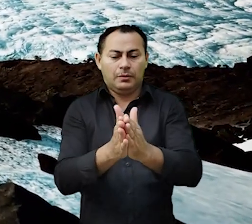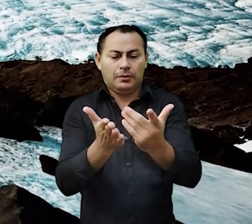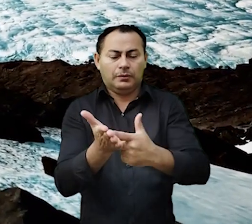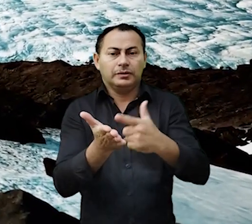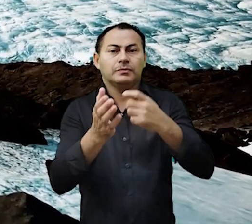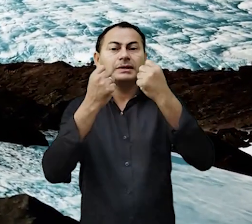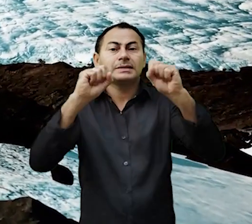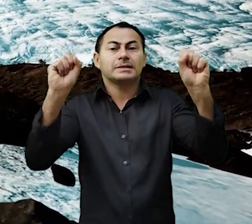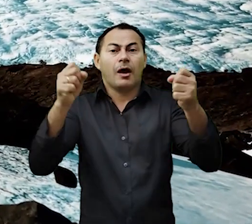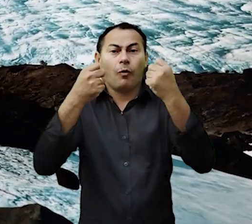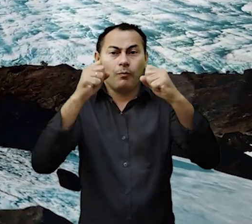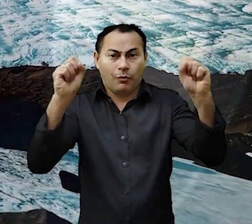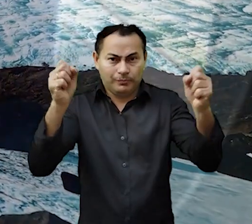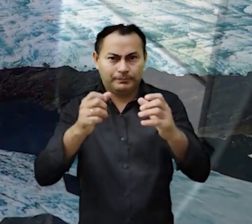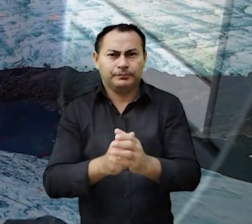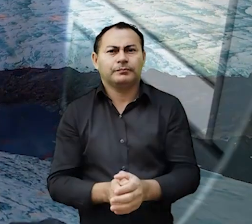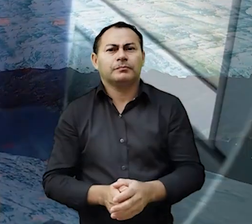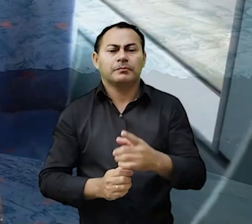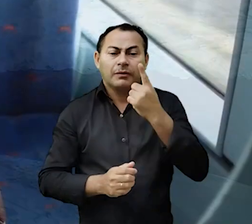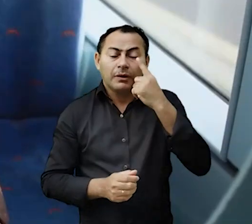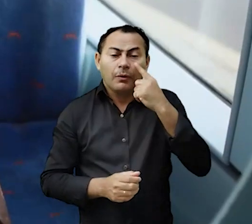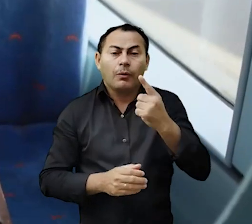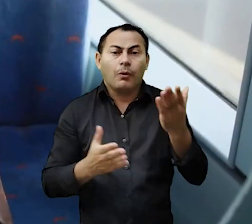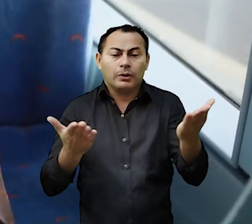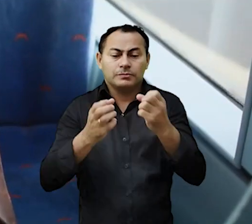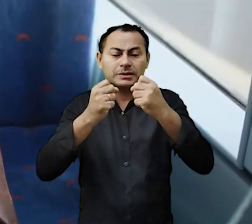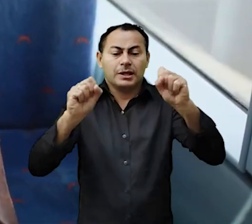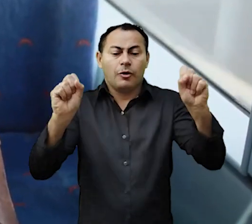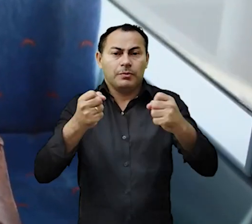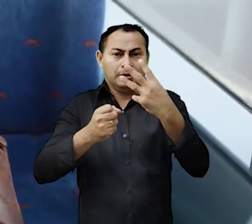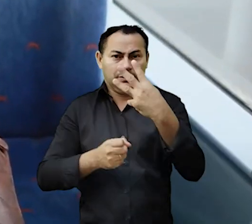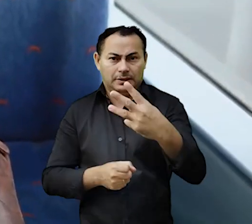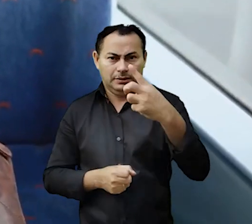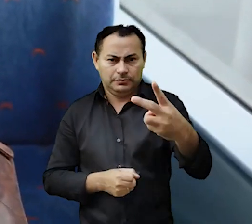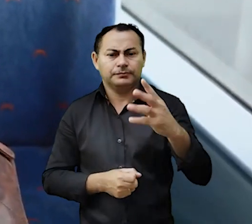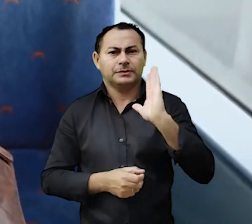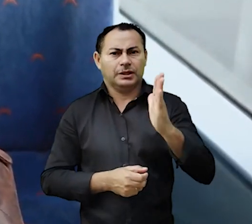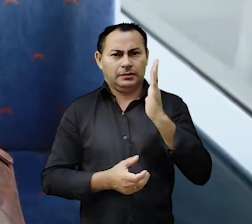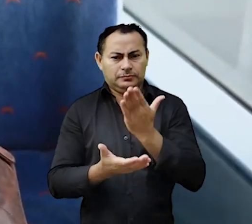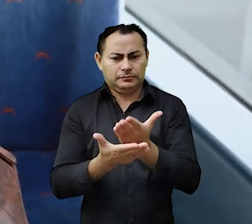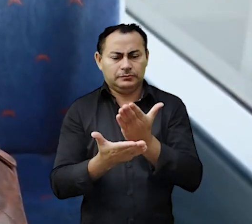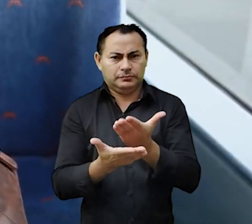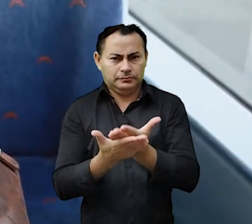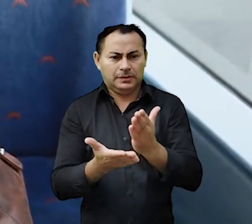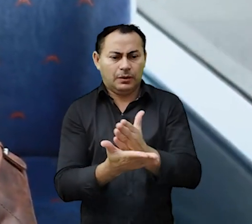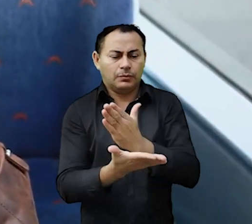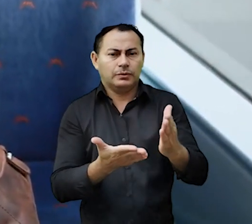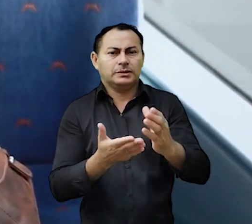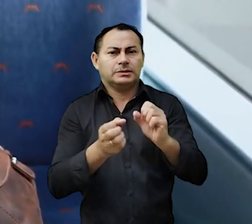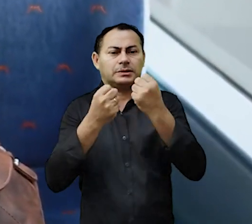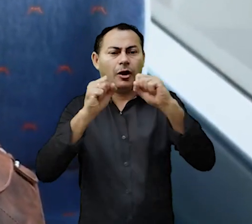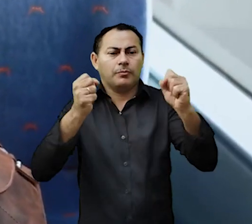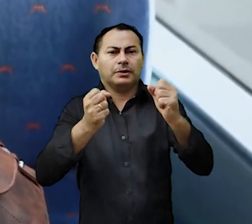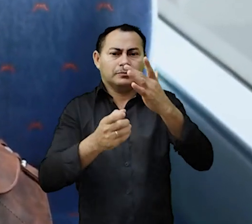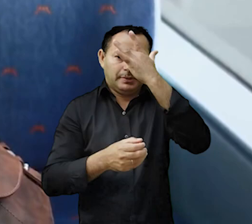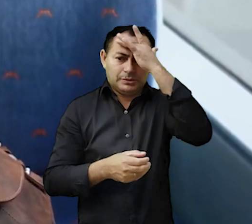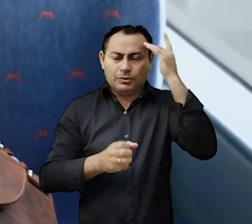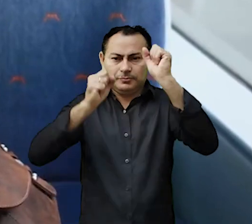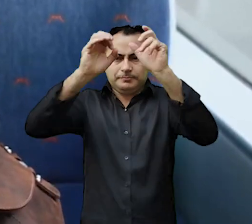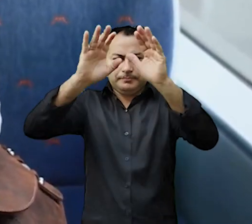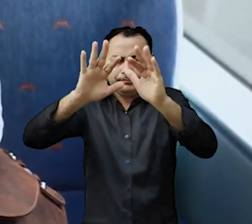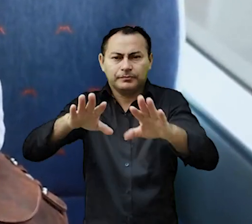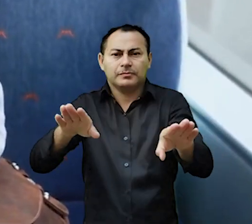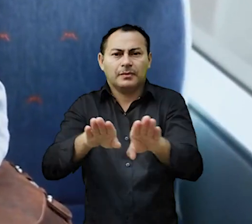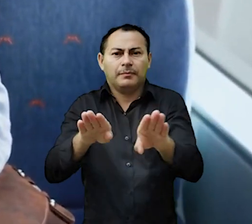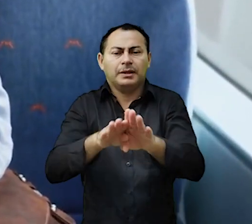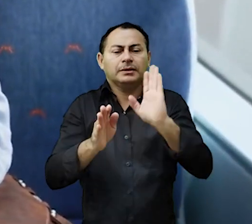o livro de Salmos. Vamos ver hoje o Salmo 32. Já estudamos alguns salmos do homem abençoado e também já começamos